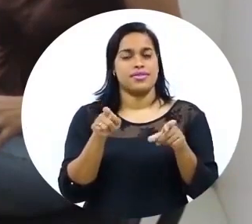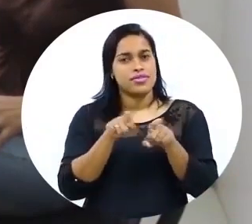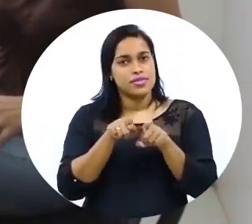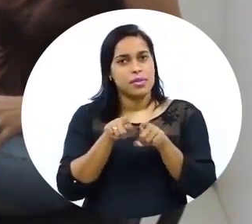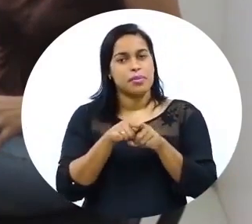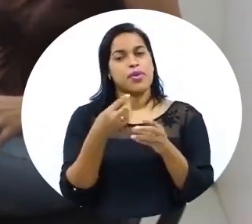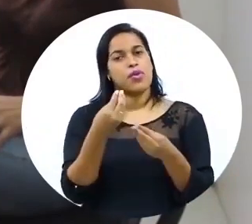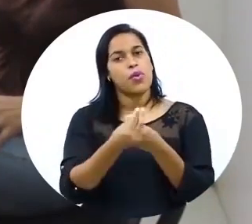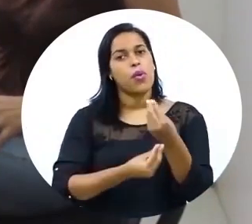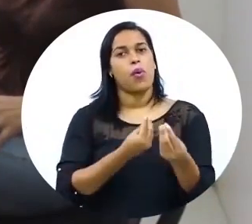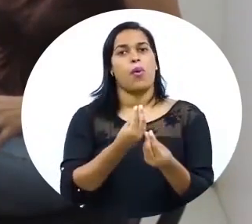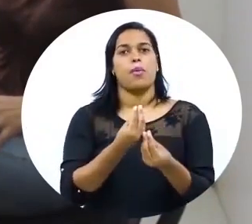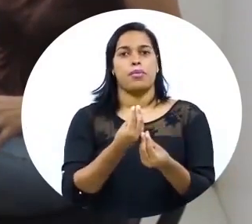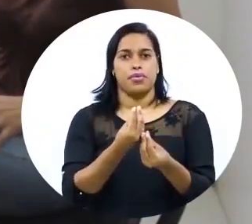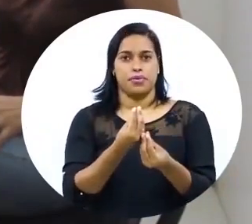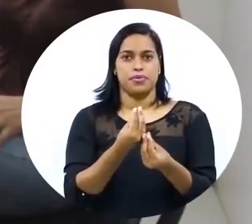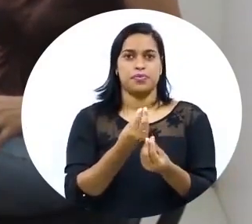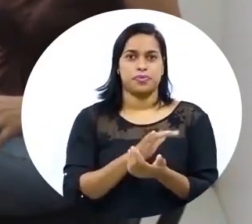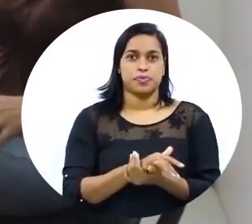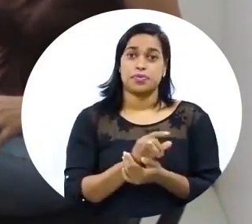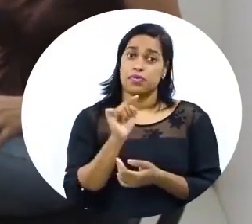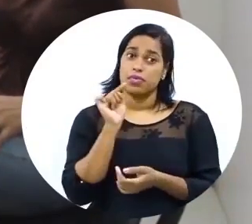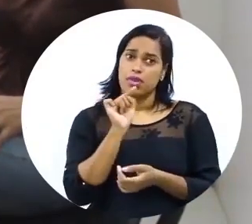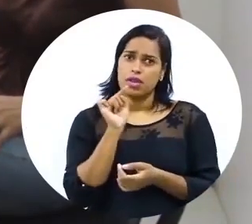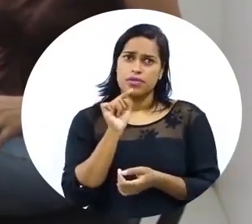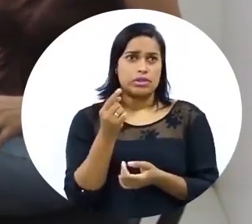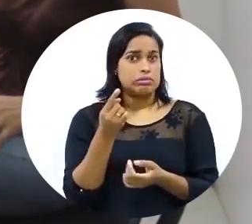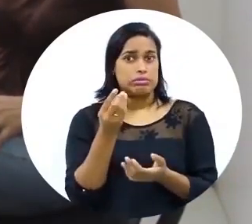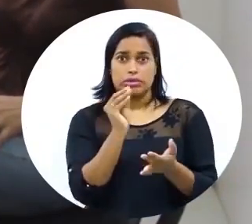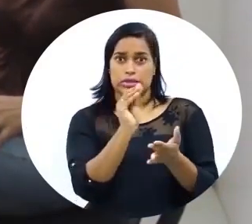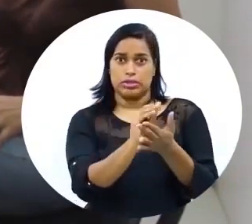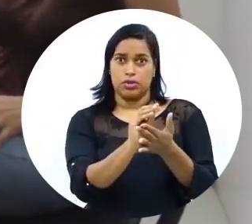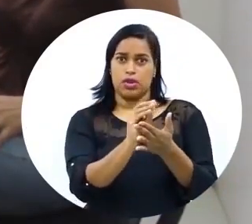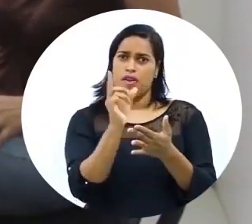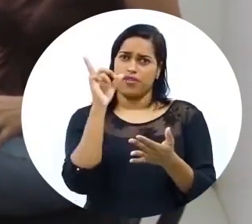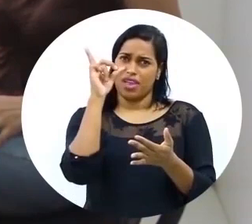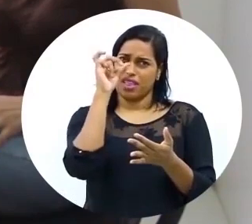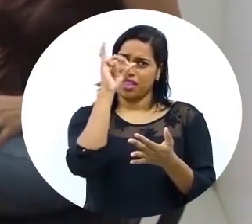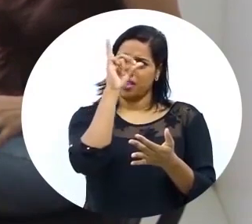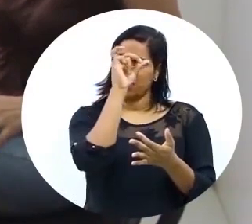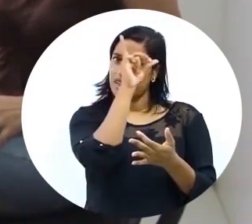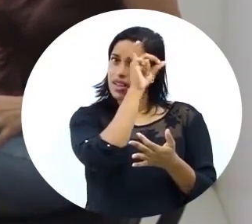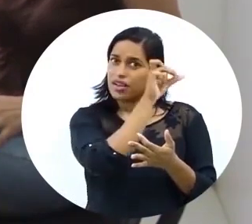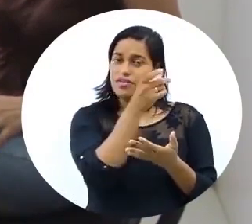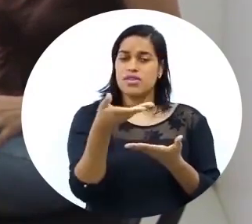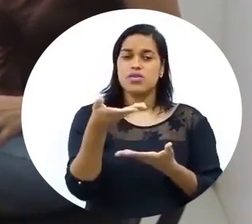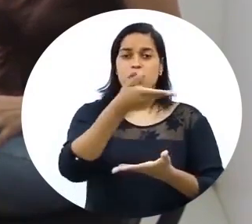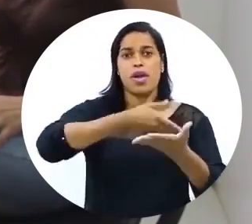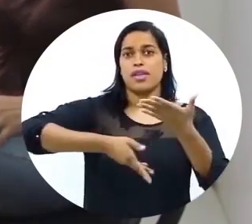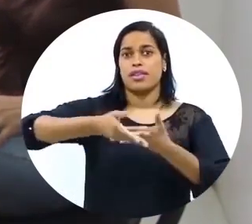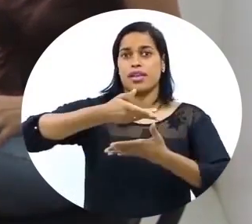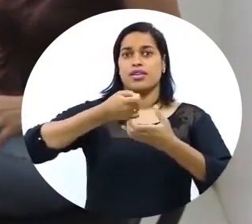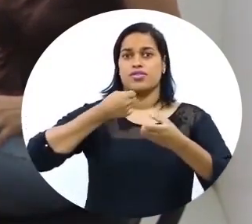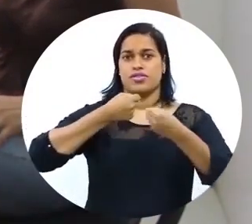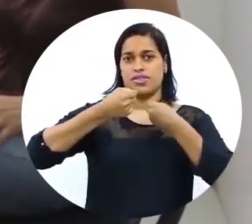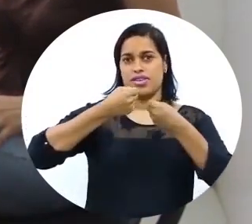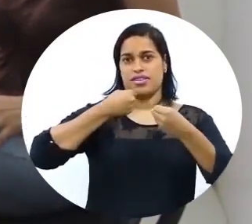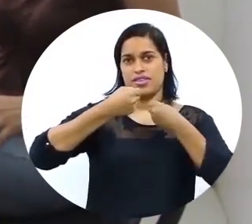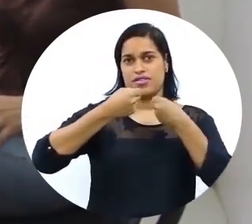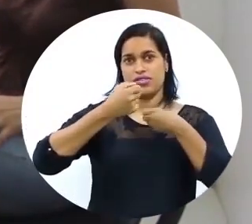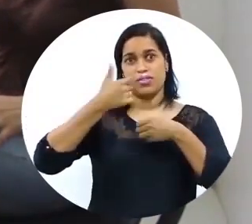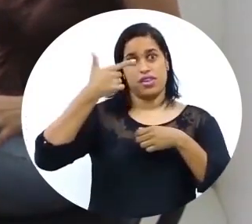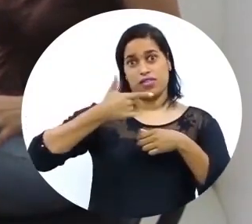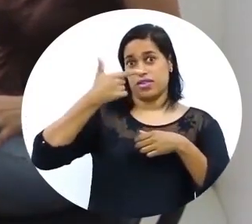sua competência. E se você não coloca, vai ficar difícil para a gente interagir no momento da entrevista, que a gente vai